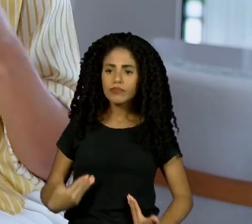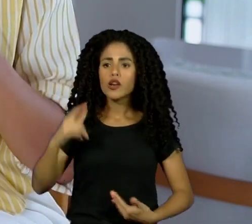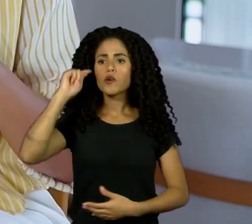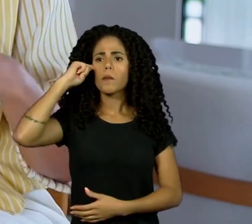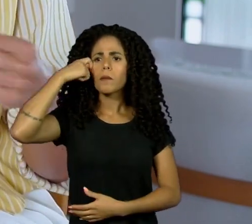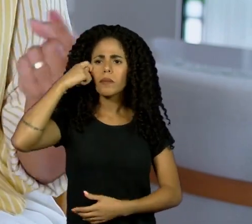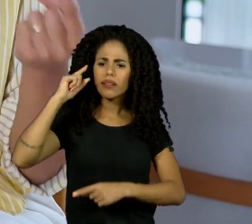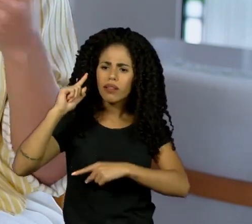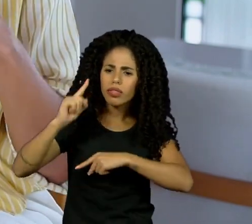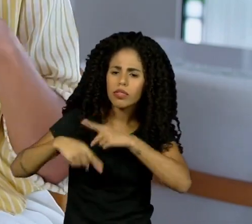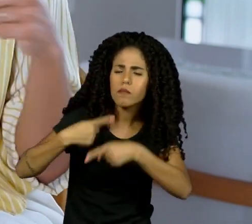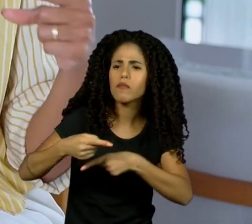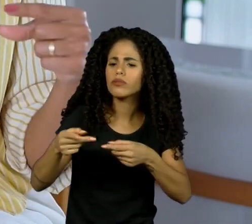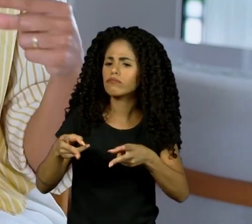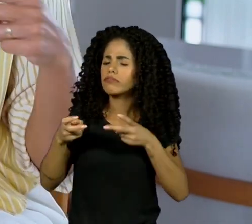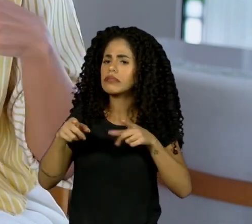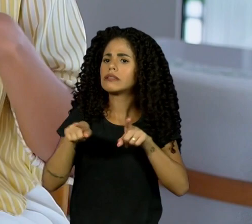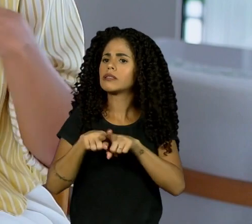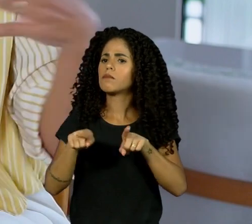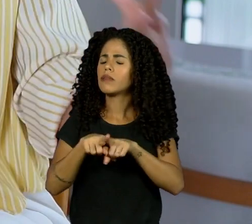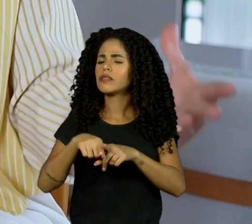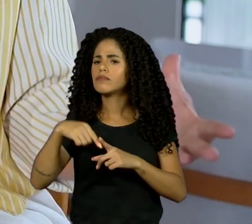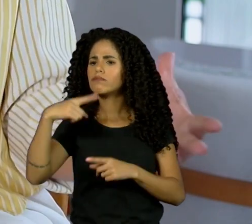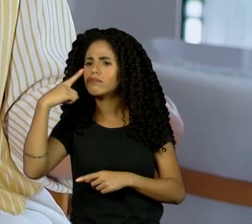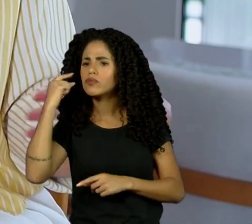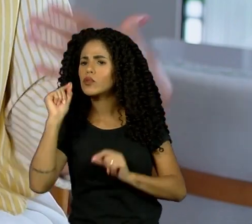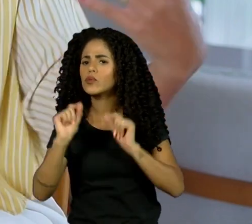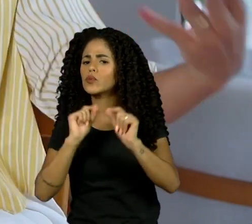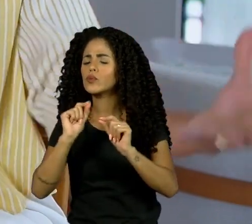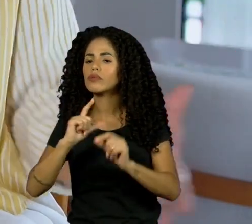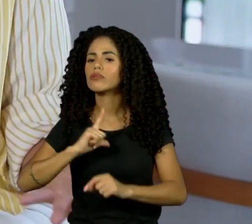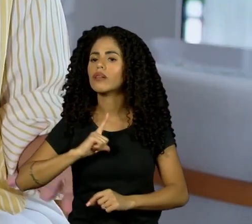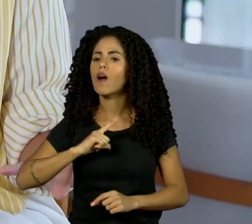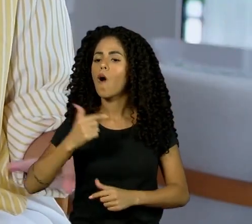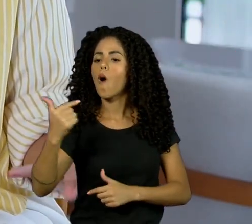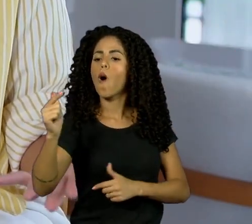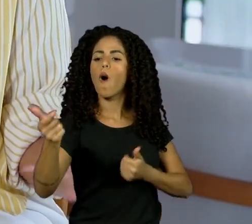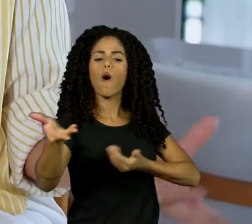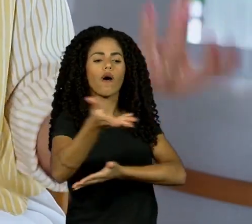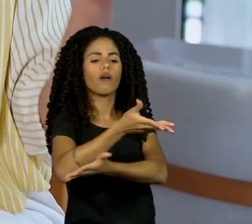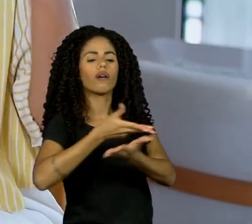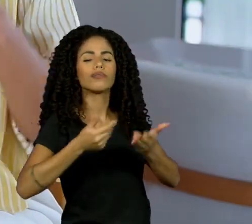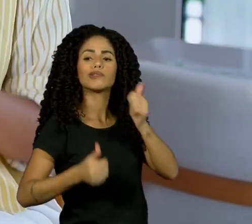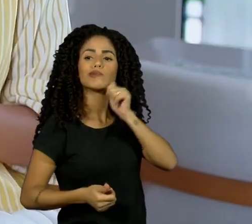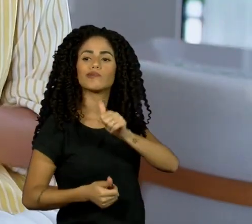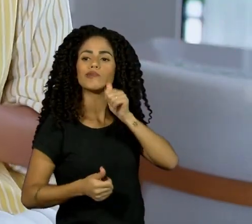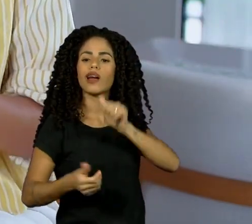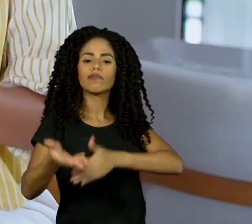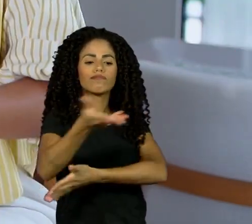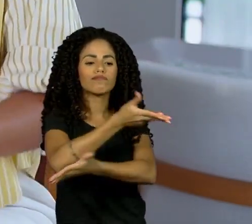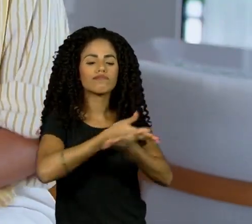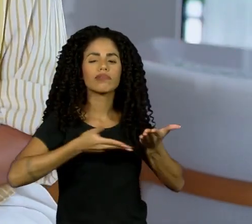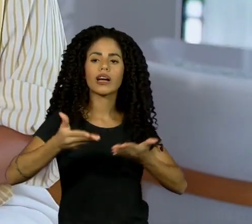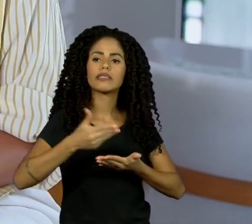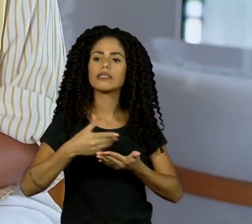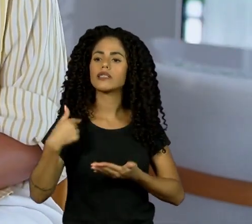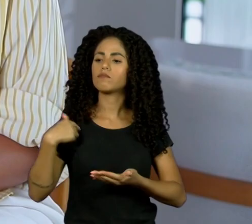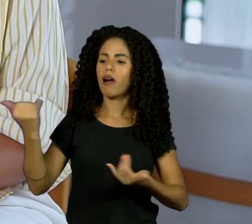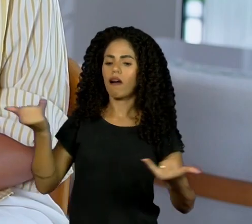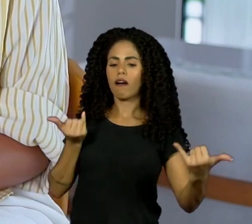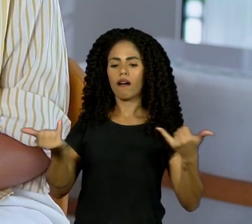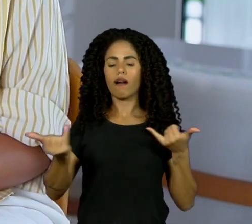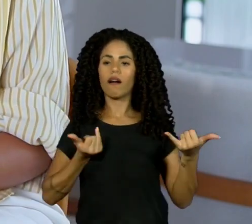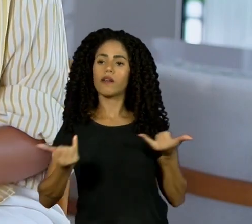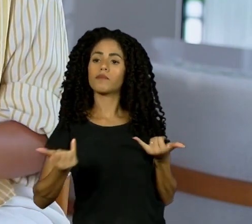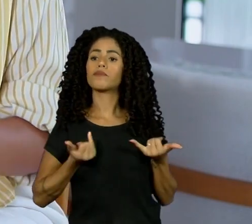eu começo também a ter essa troca tão grande com outras mulheres negras que chegam até mim até hoje